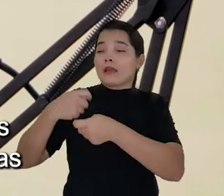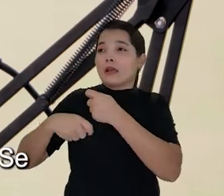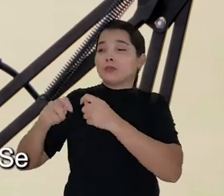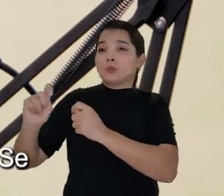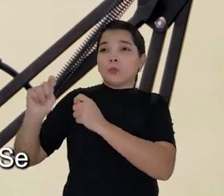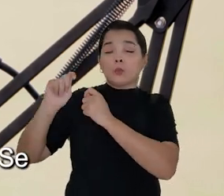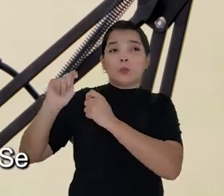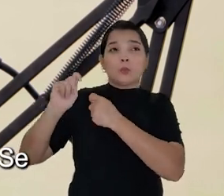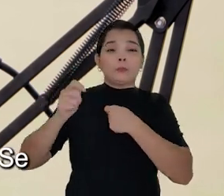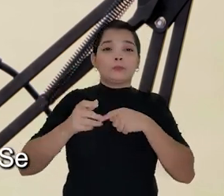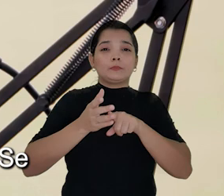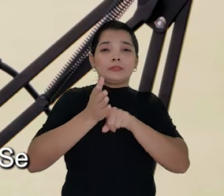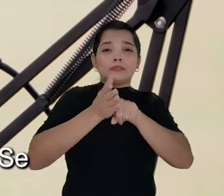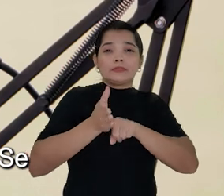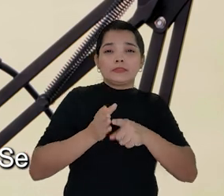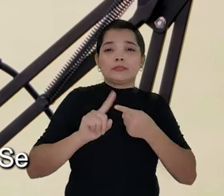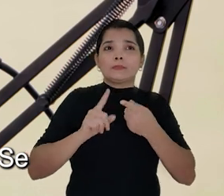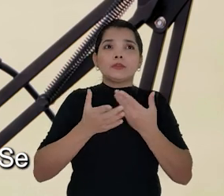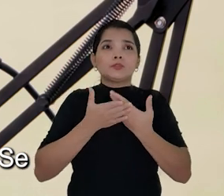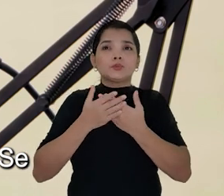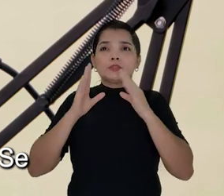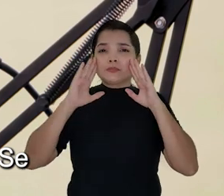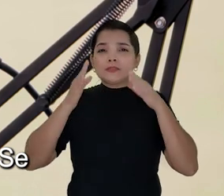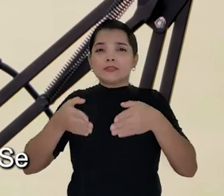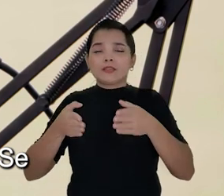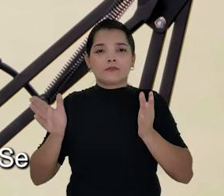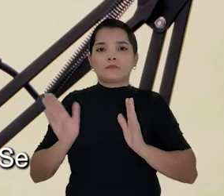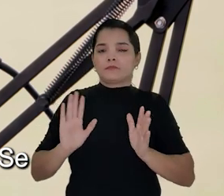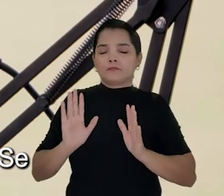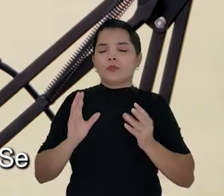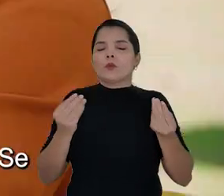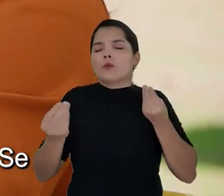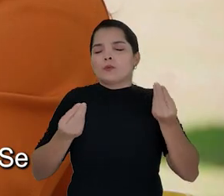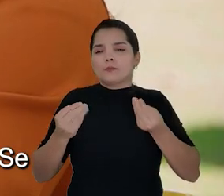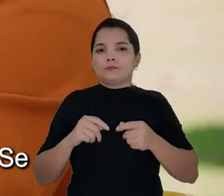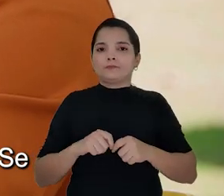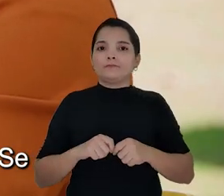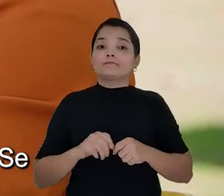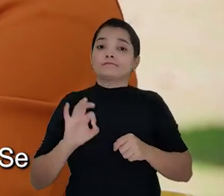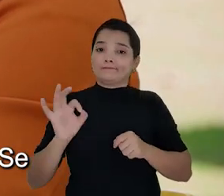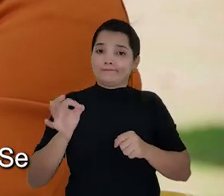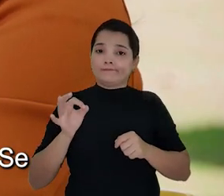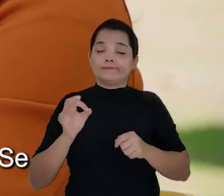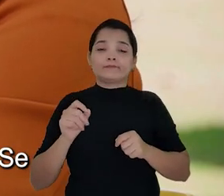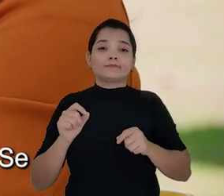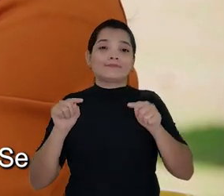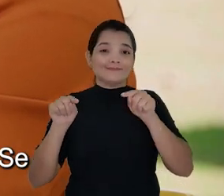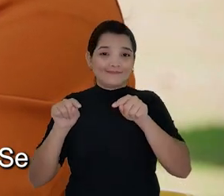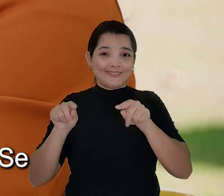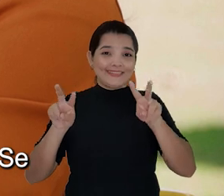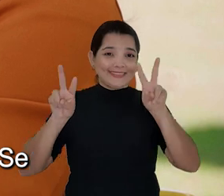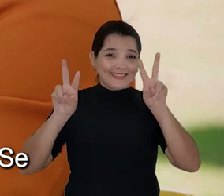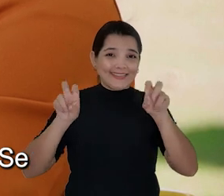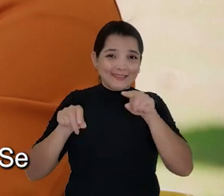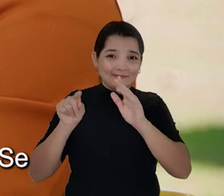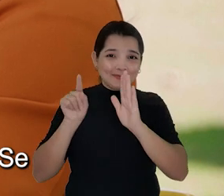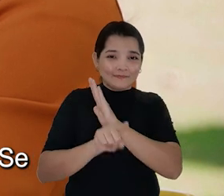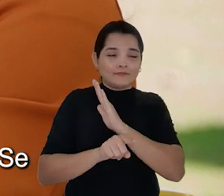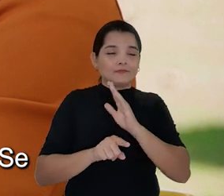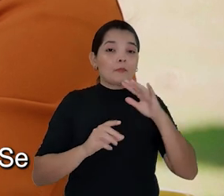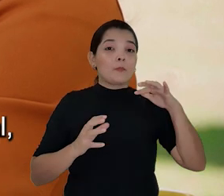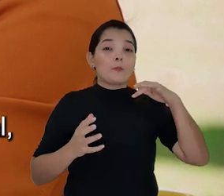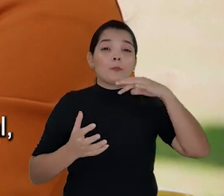pesquisa e e Estudos específicos Esse é um tema que o mundo de alguma maneira tem se